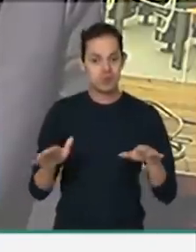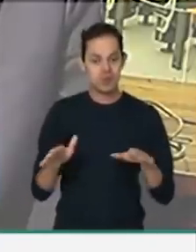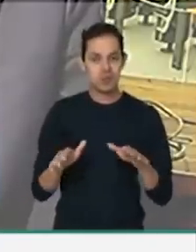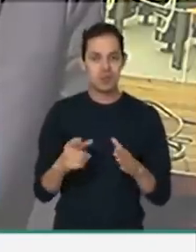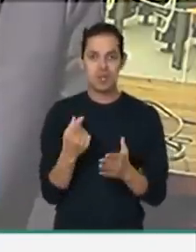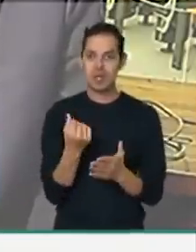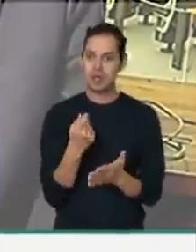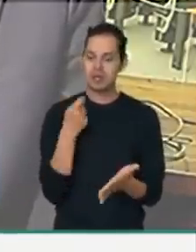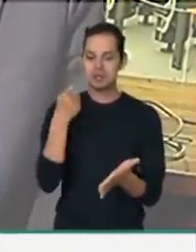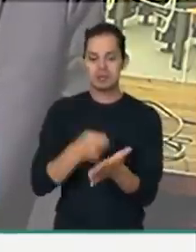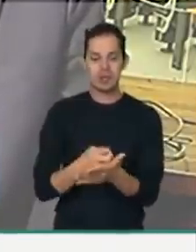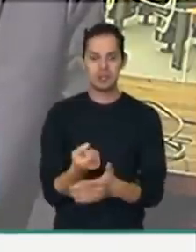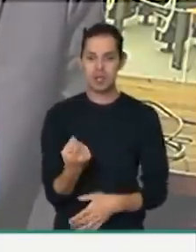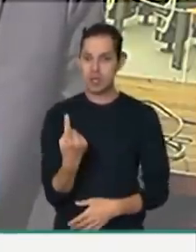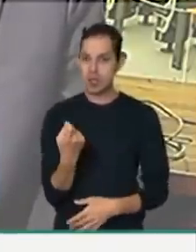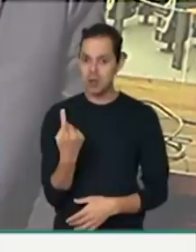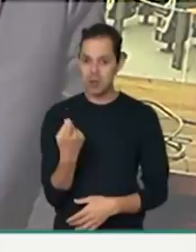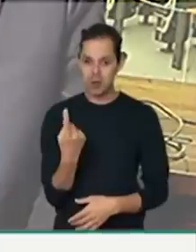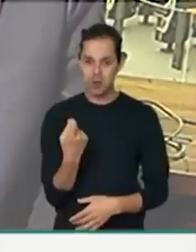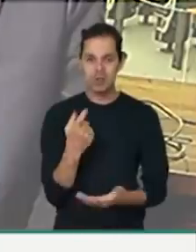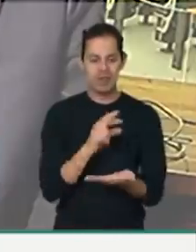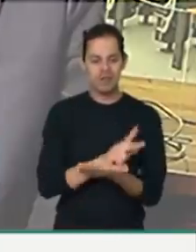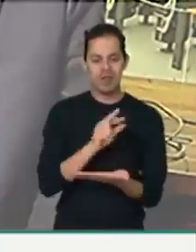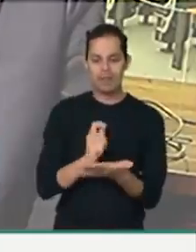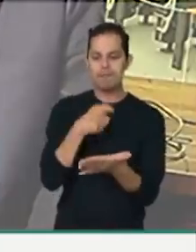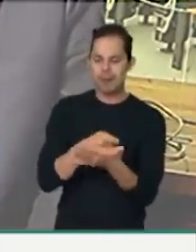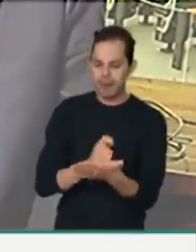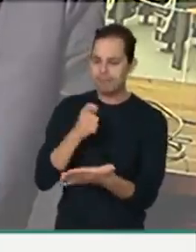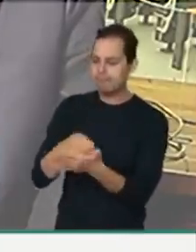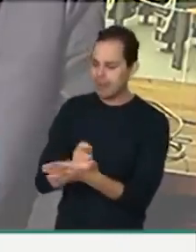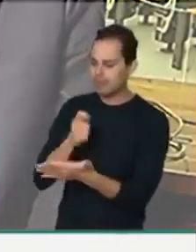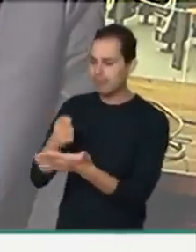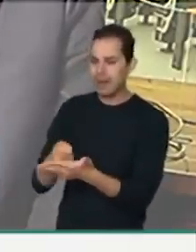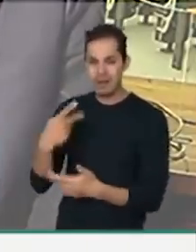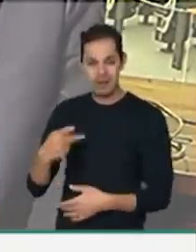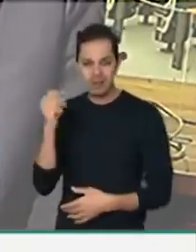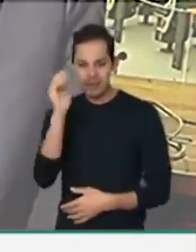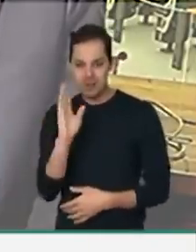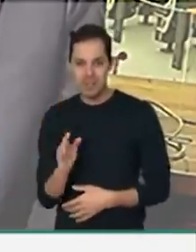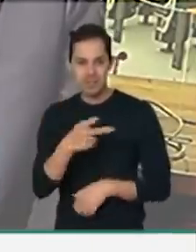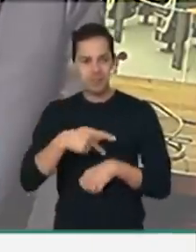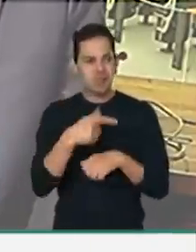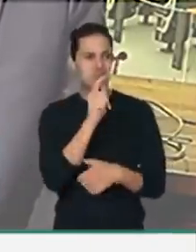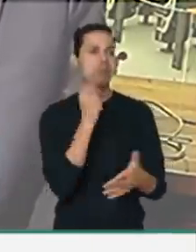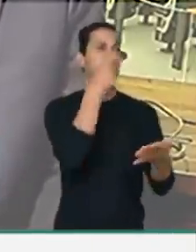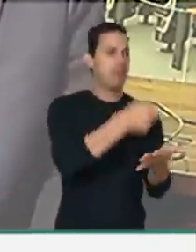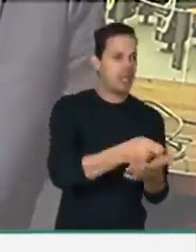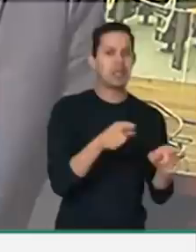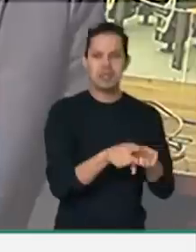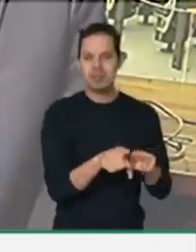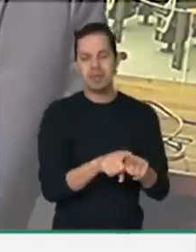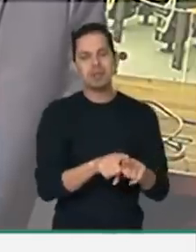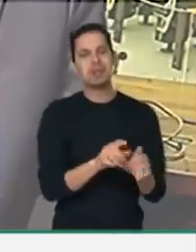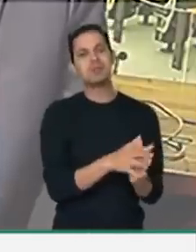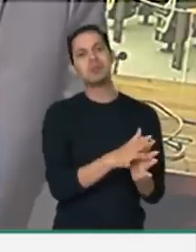taxas únicas, né, evitando aquele monte de taxa que você tem que pagar às vezes aqui no Brasil, e se quer pedir num outro país, tem que pagar num outro país. Então é um